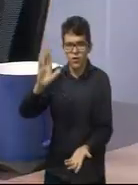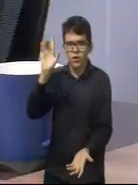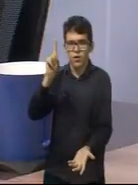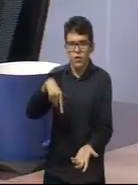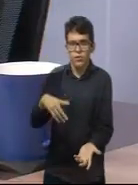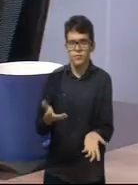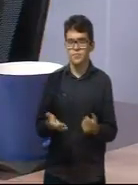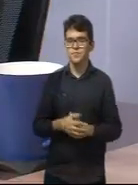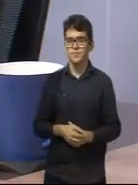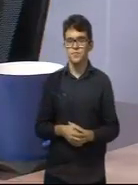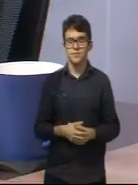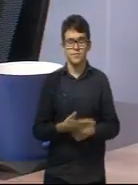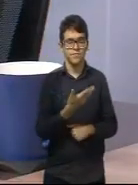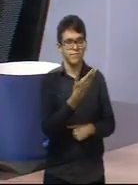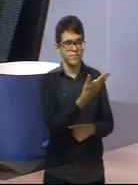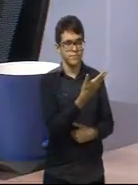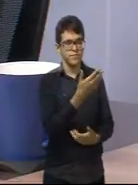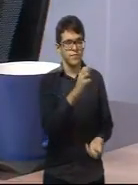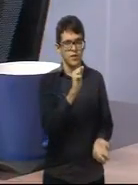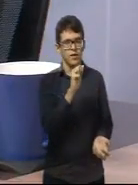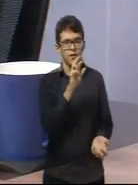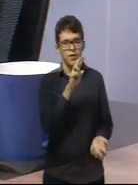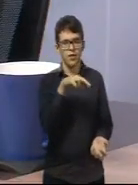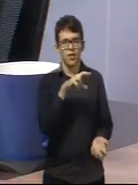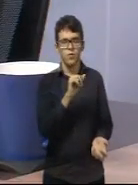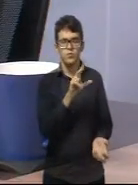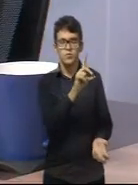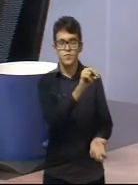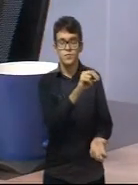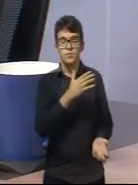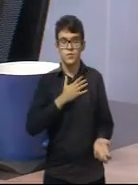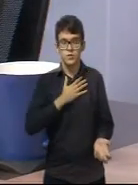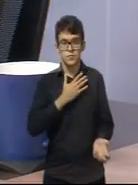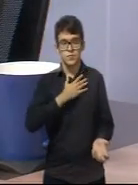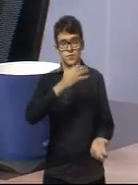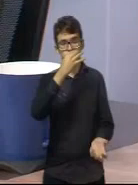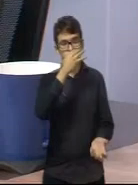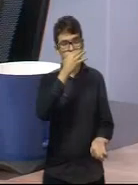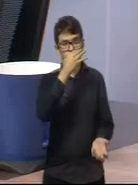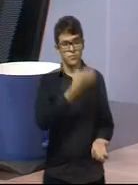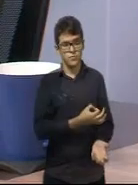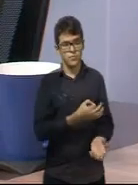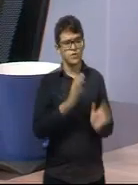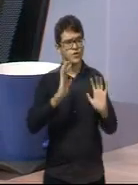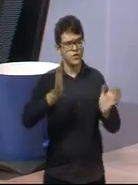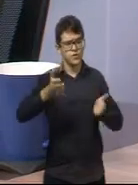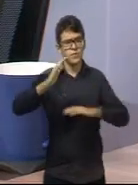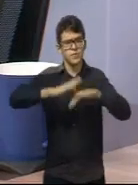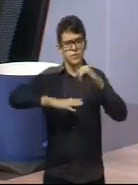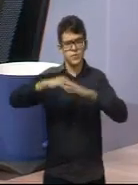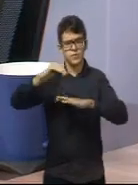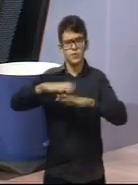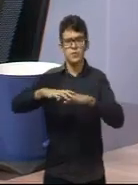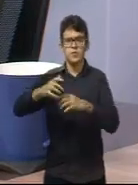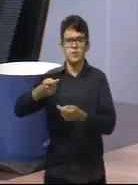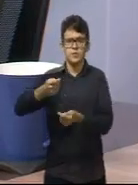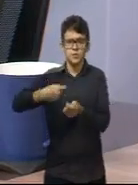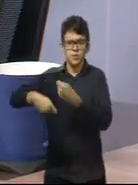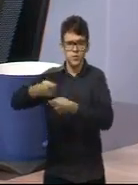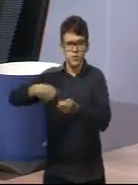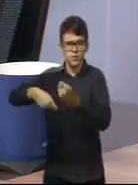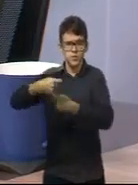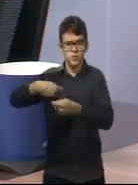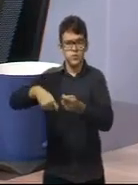Bom, Ronaldo, eu acredito que, em primeiro lugar, eu já fui economista, hoje eu sou economista bissexto, sou